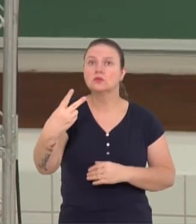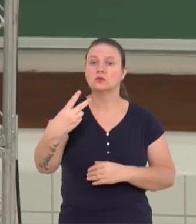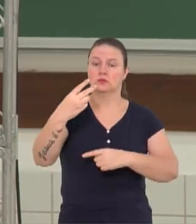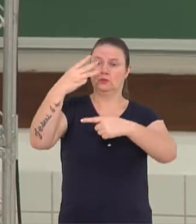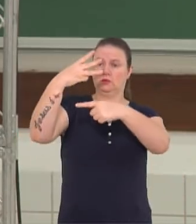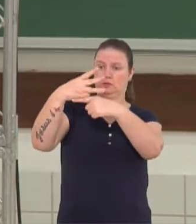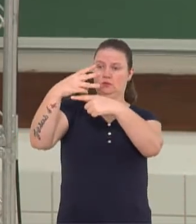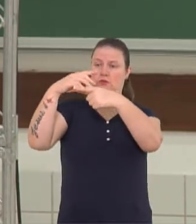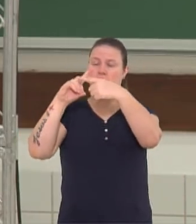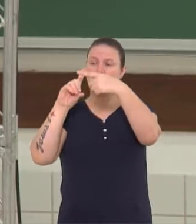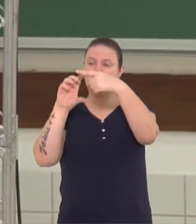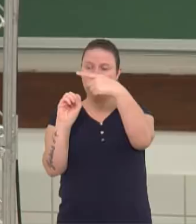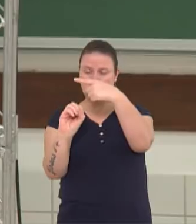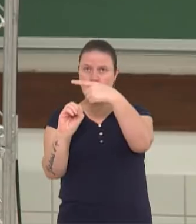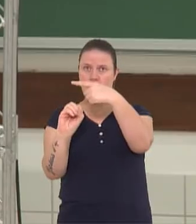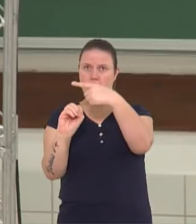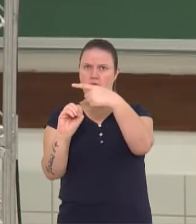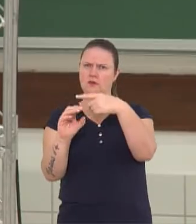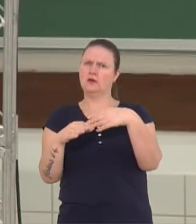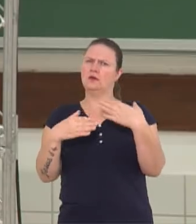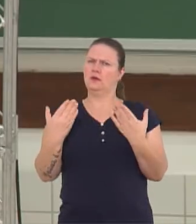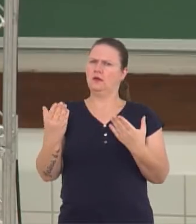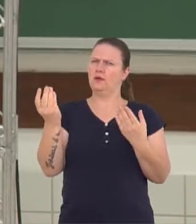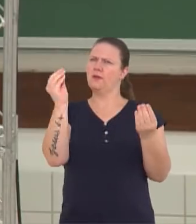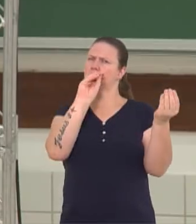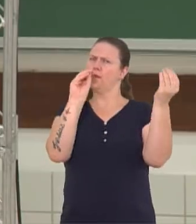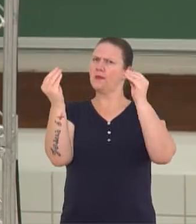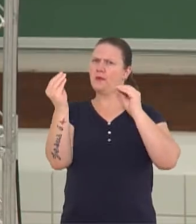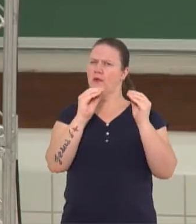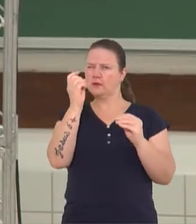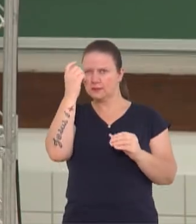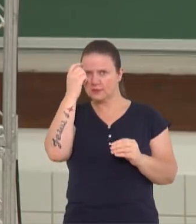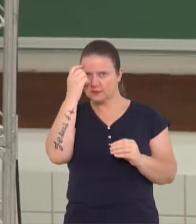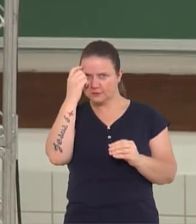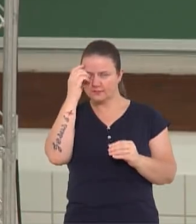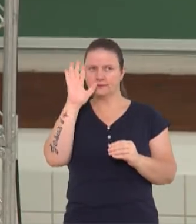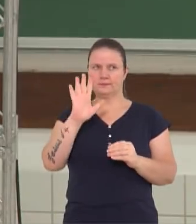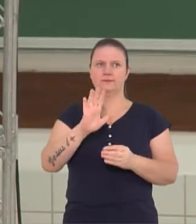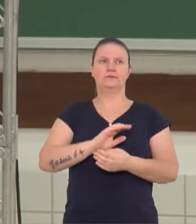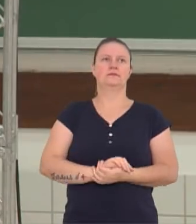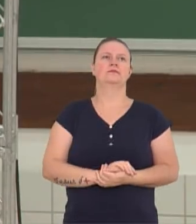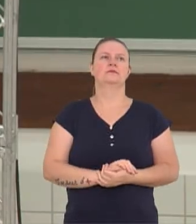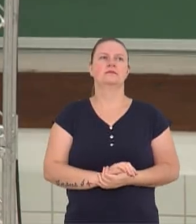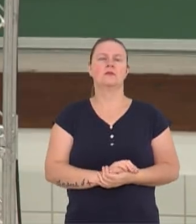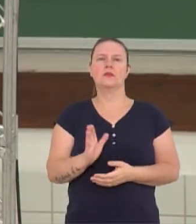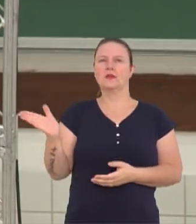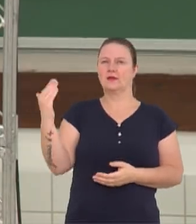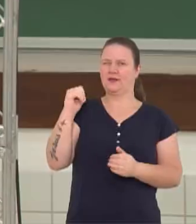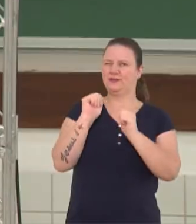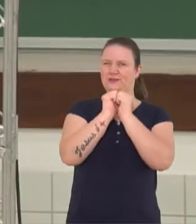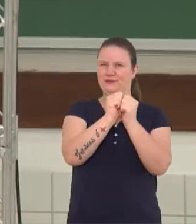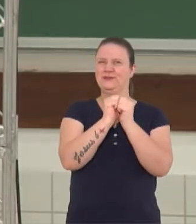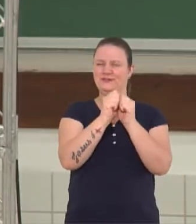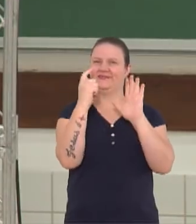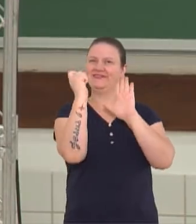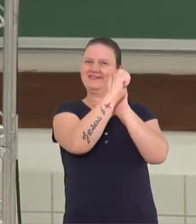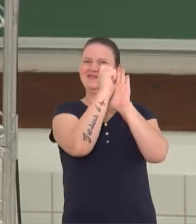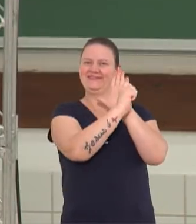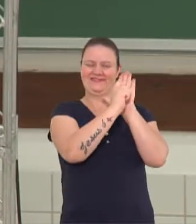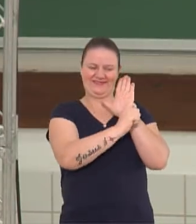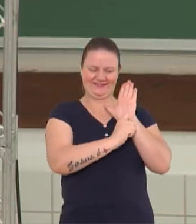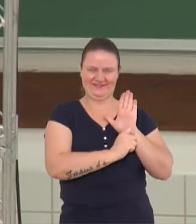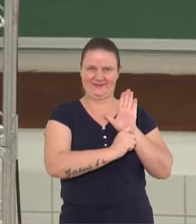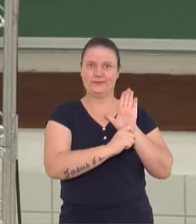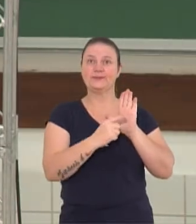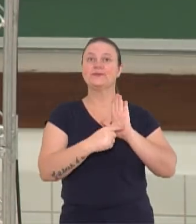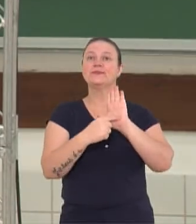3/10. Então, vamos organizar nosso pensamento? Vamos. Vem aqui comigo para o 4. Então, o que ele tem